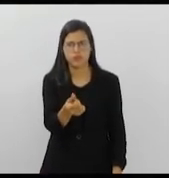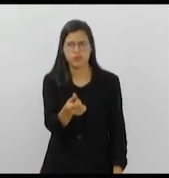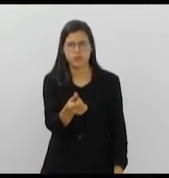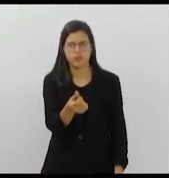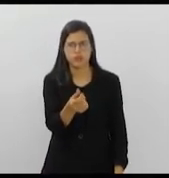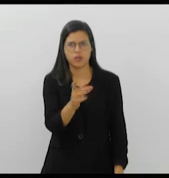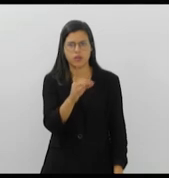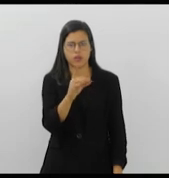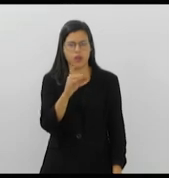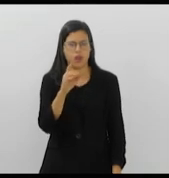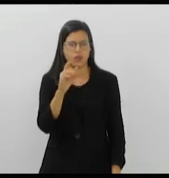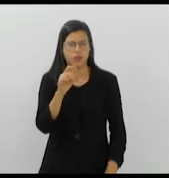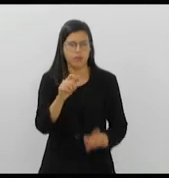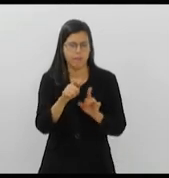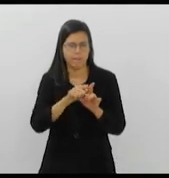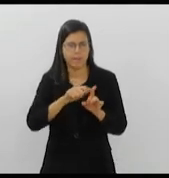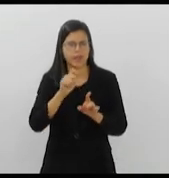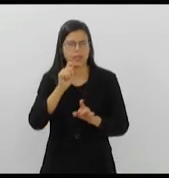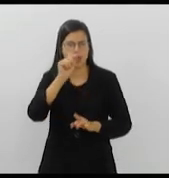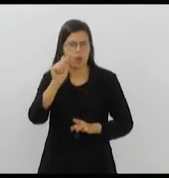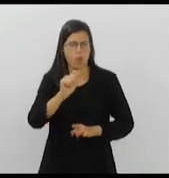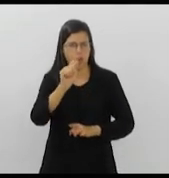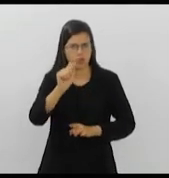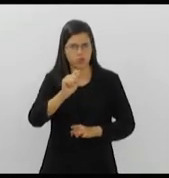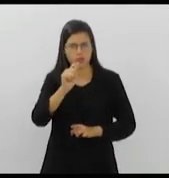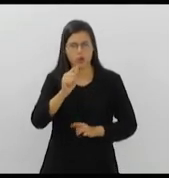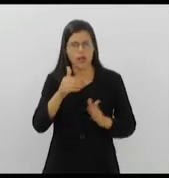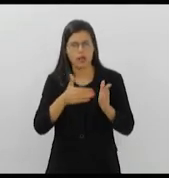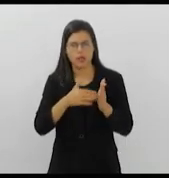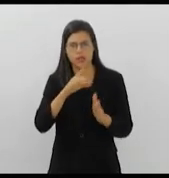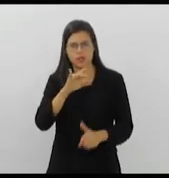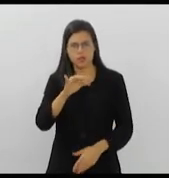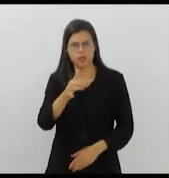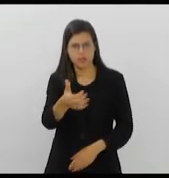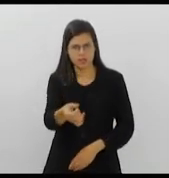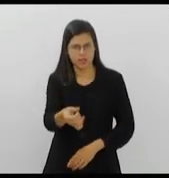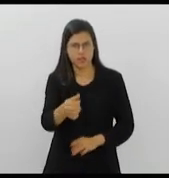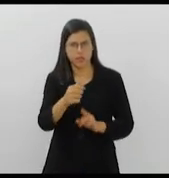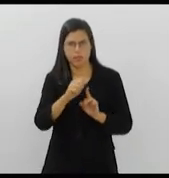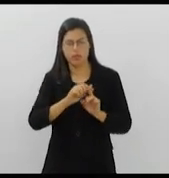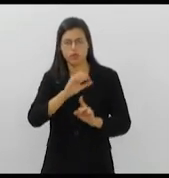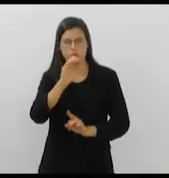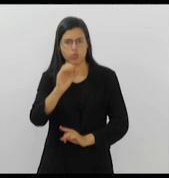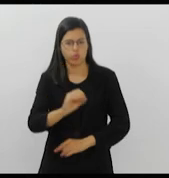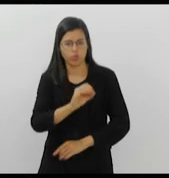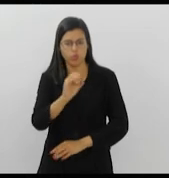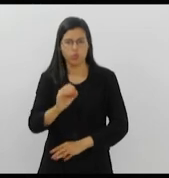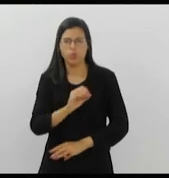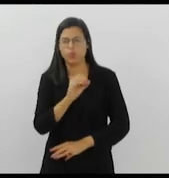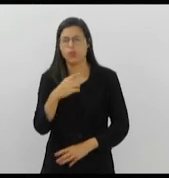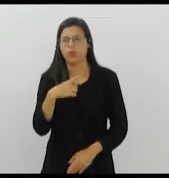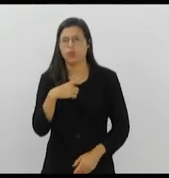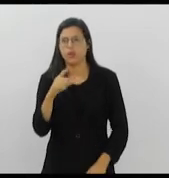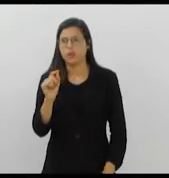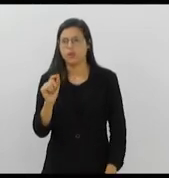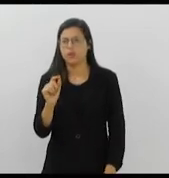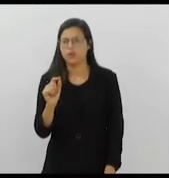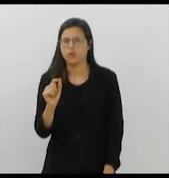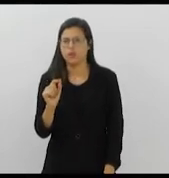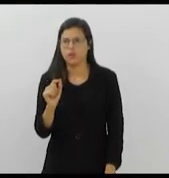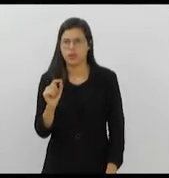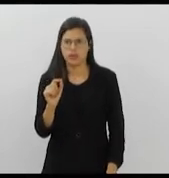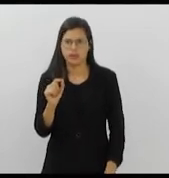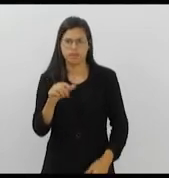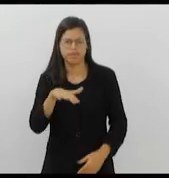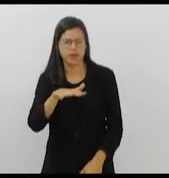agosto a 6 de outubro, teremos